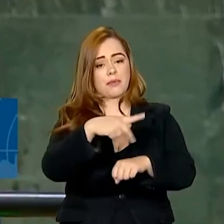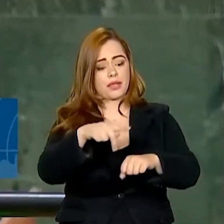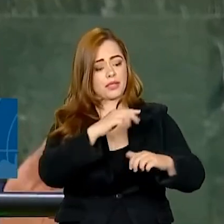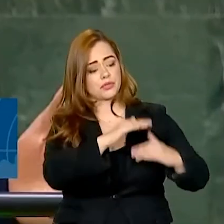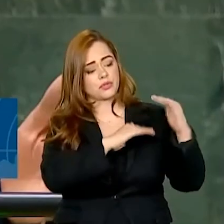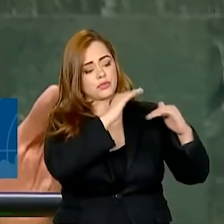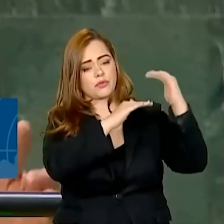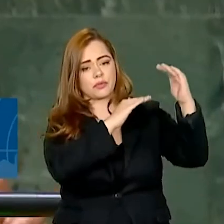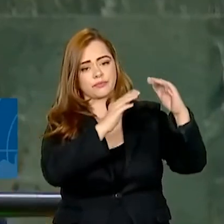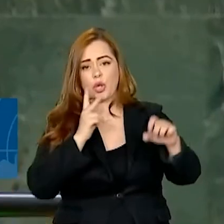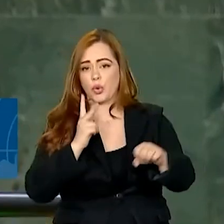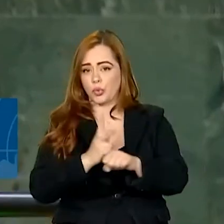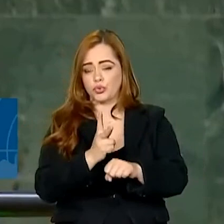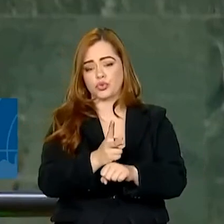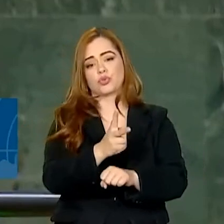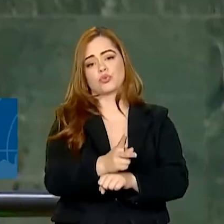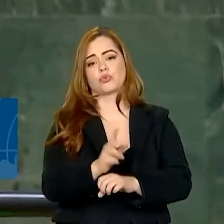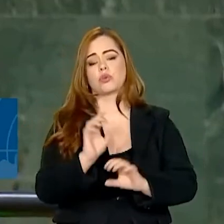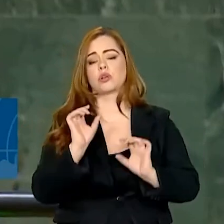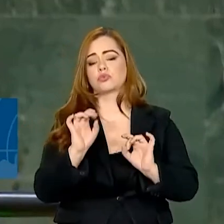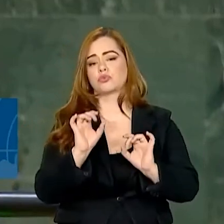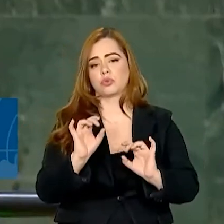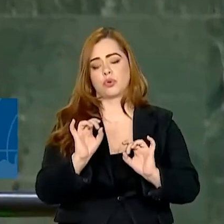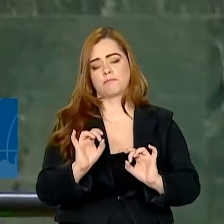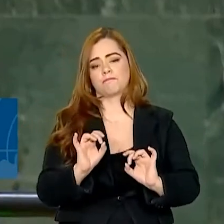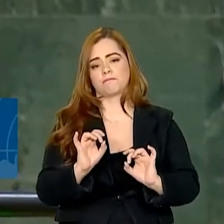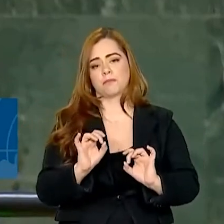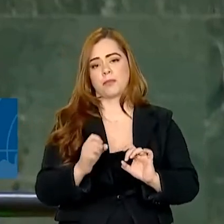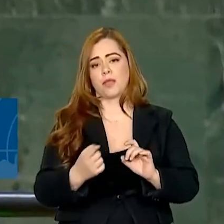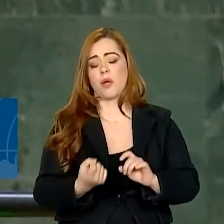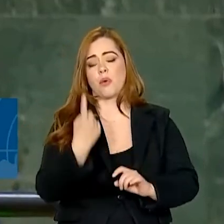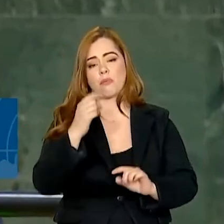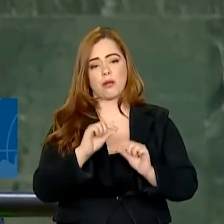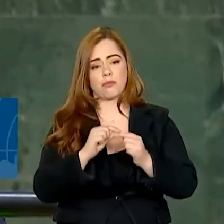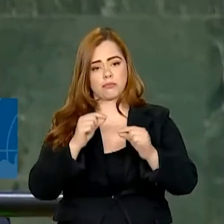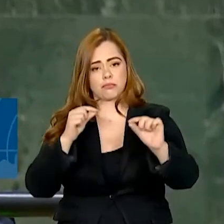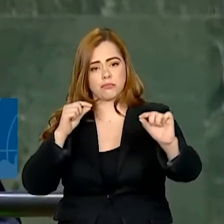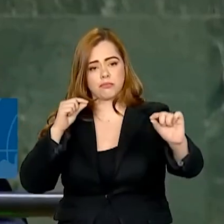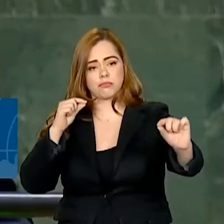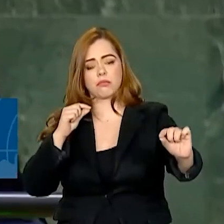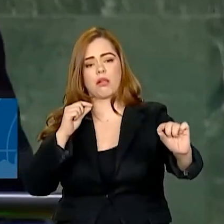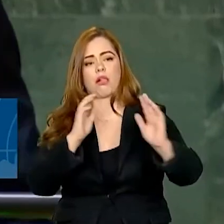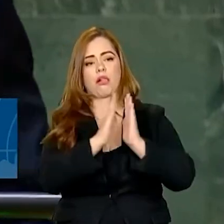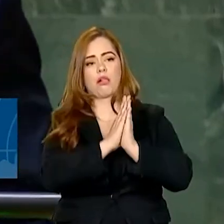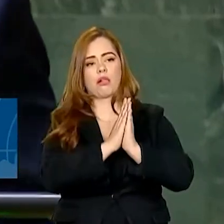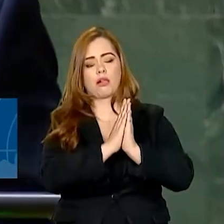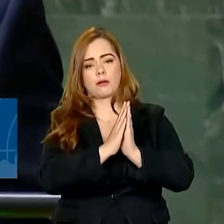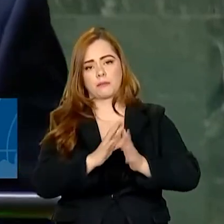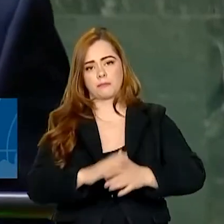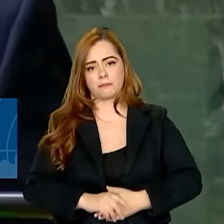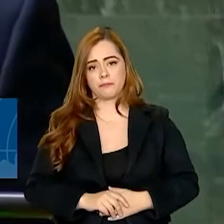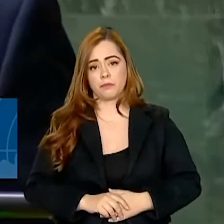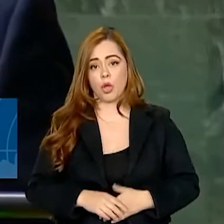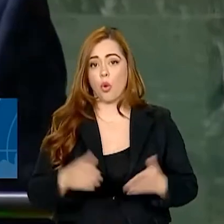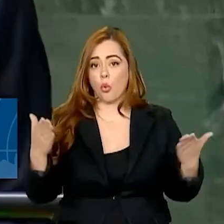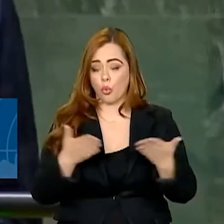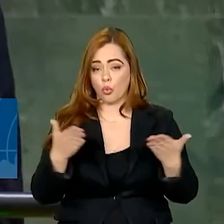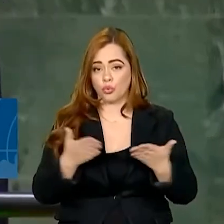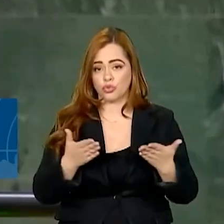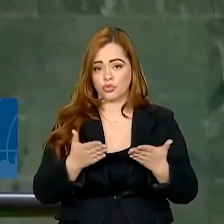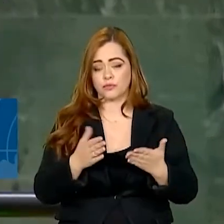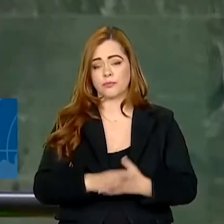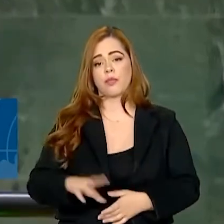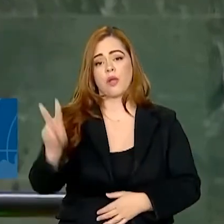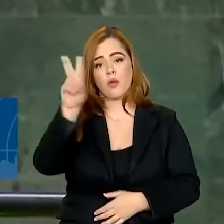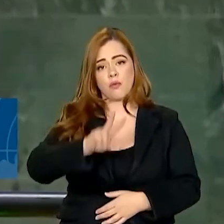desenvolvimento permanece apenas isso, uma longa promessa. Hoje, esse